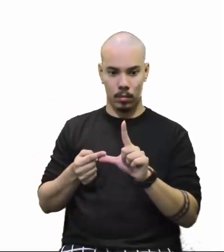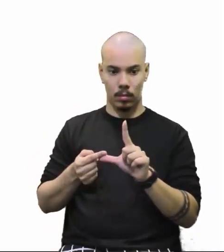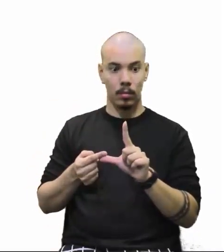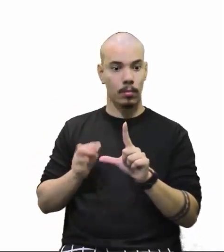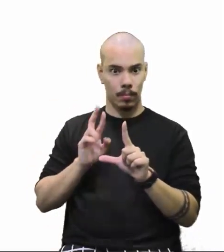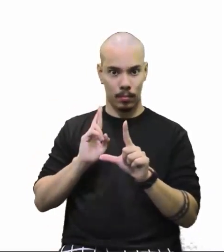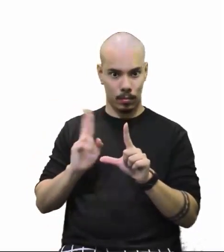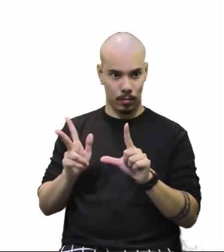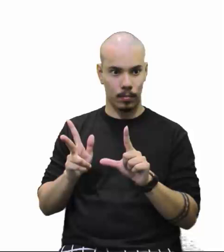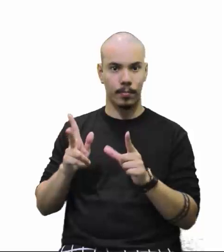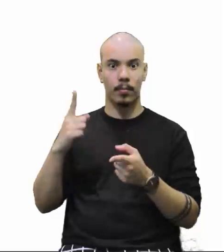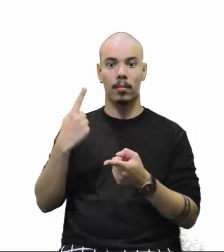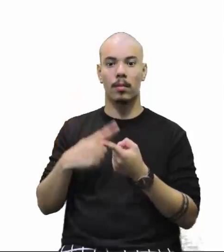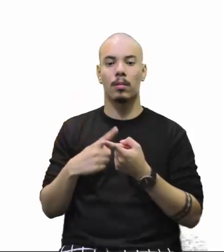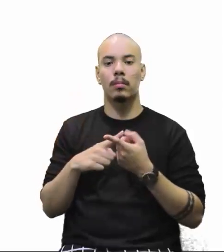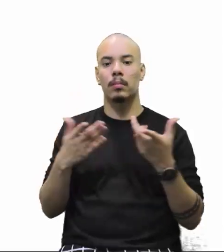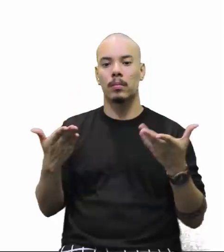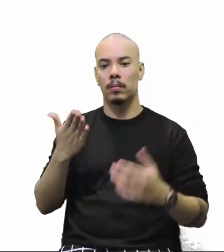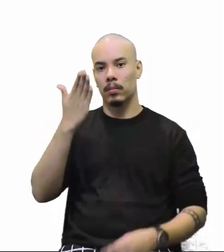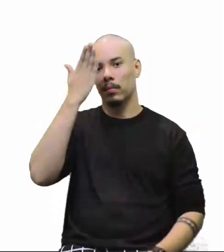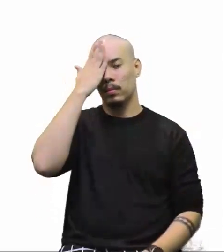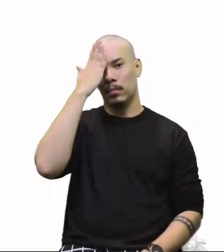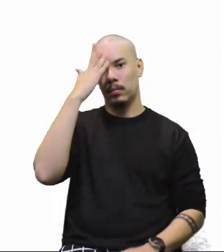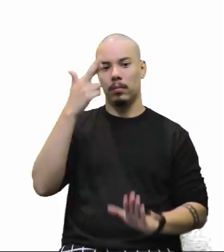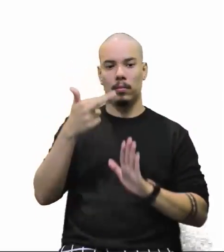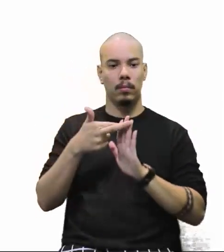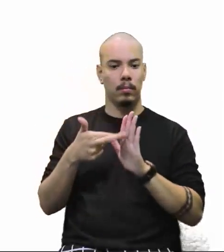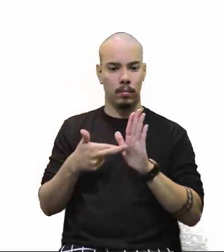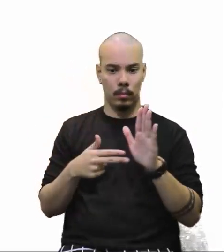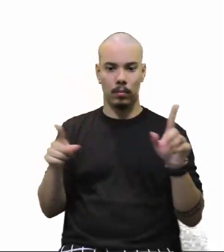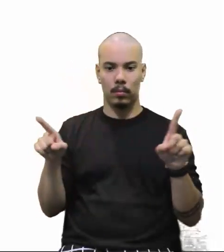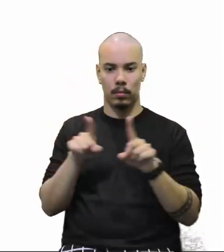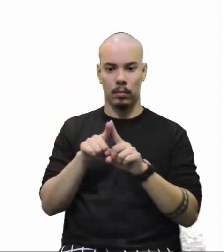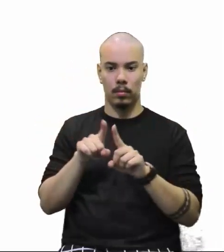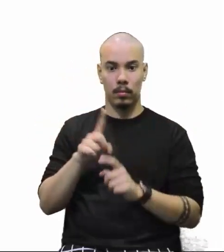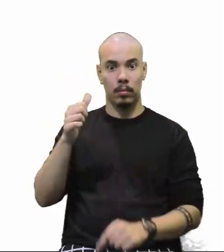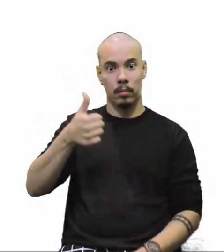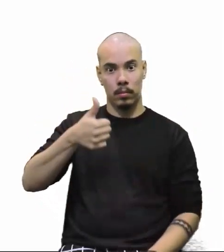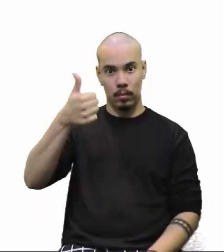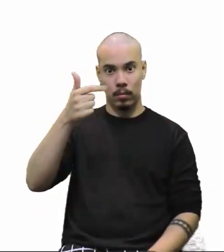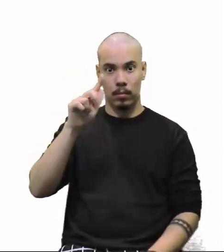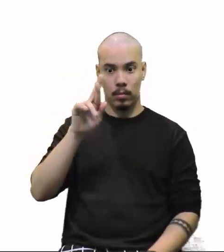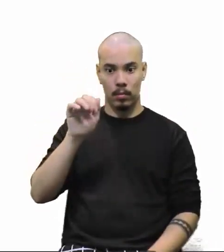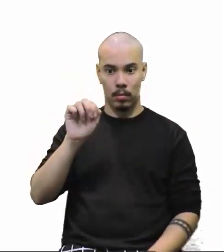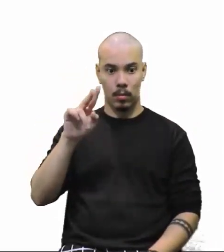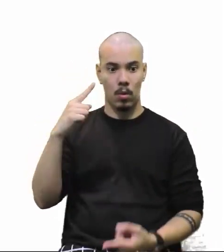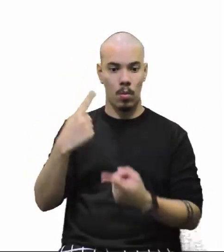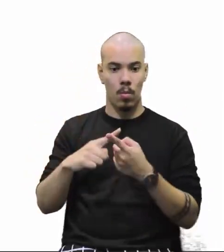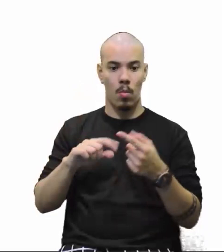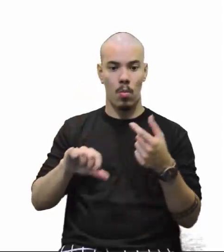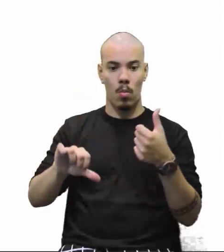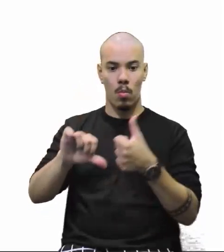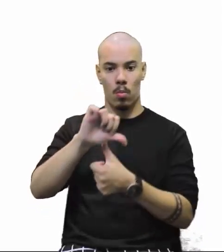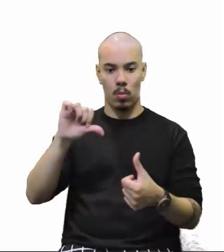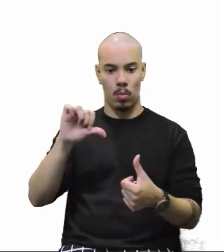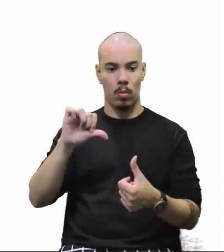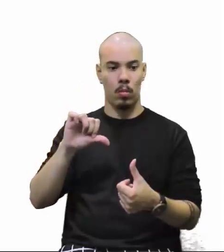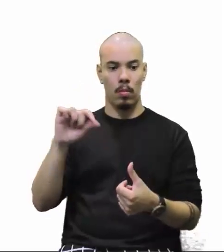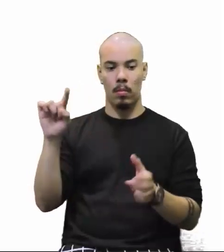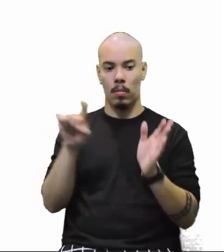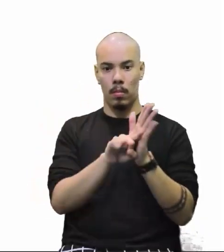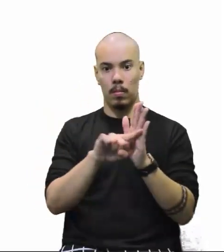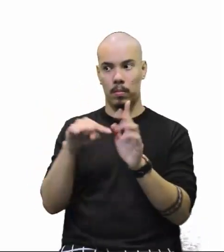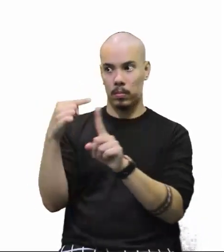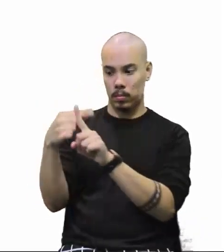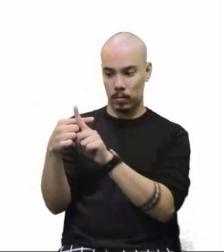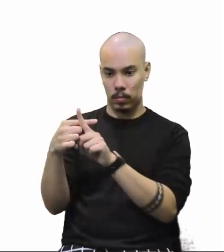Né? Então, agora é uma... Também é de primeiro grau, porque só mudou o sinal de menos e mais. Né?